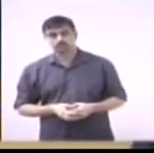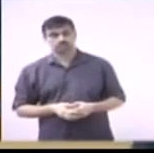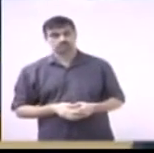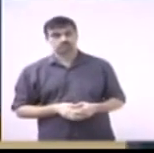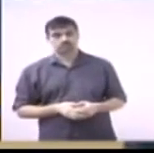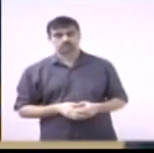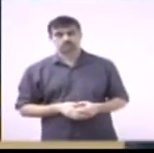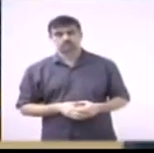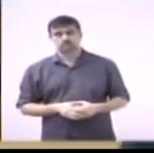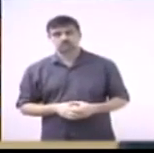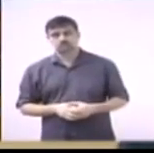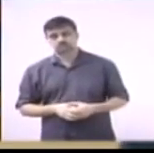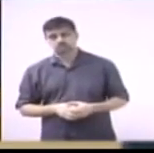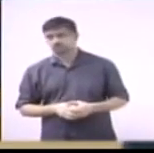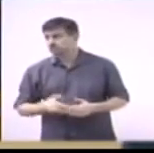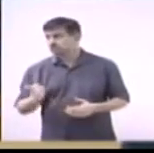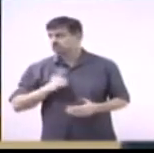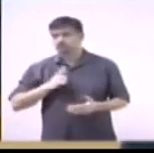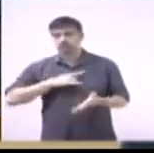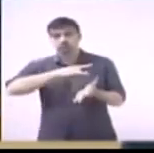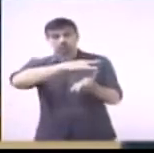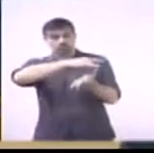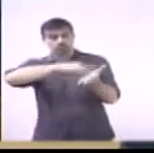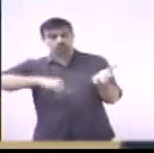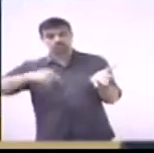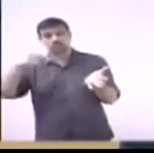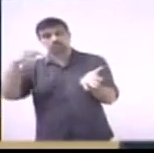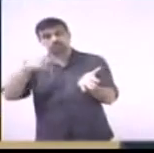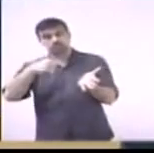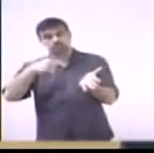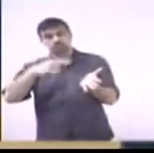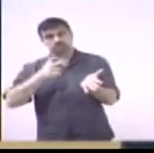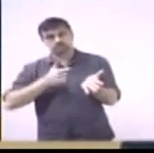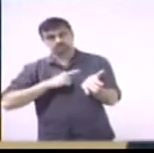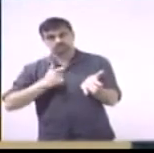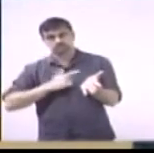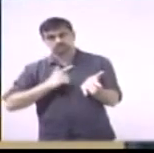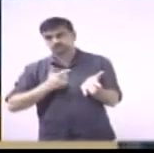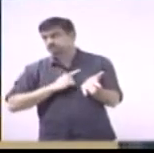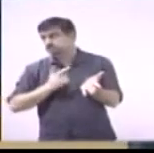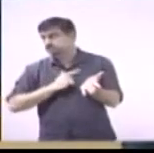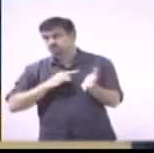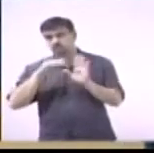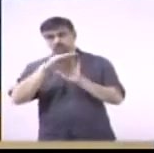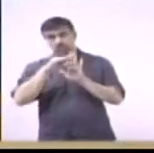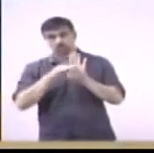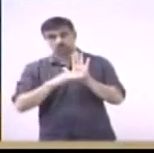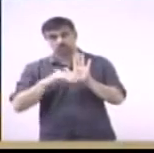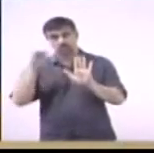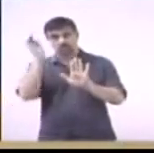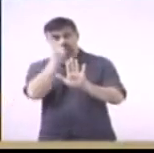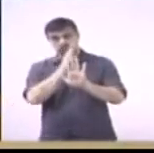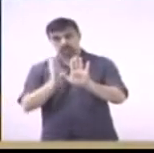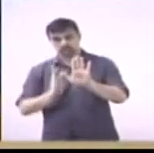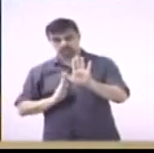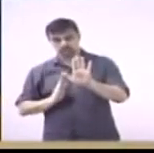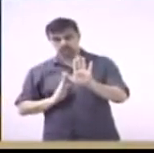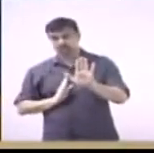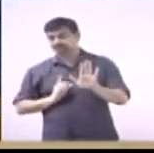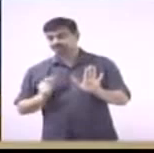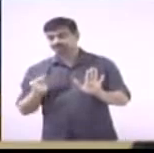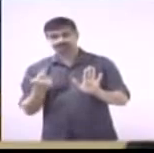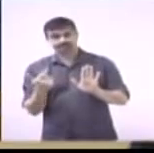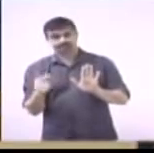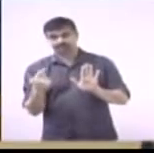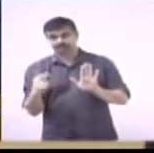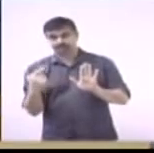Eu tenho aqui um documento, e realmente no plano nacional não fez